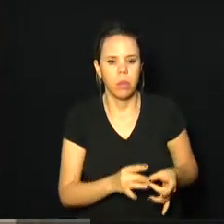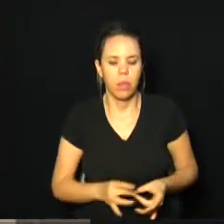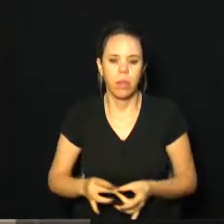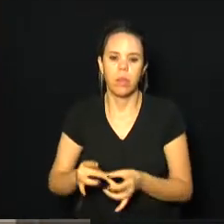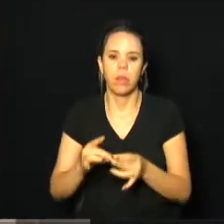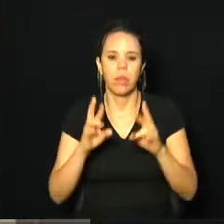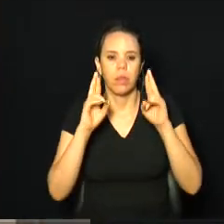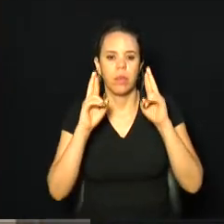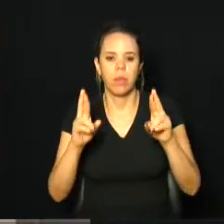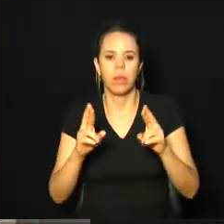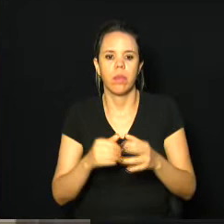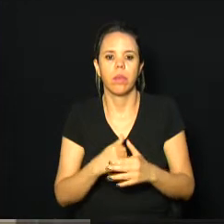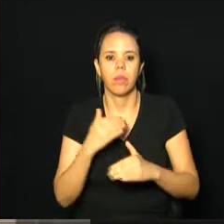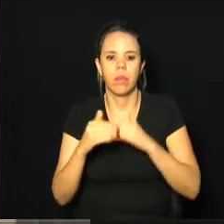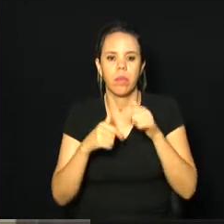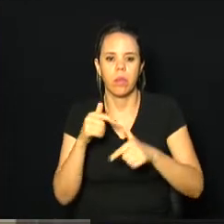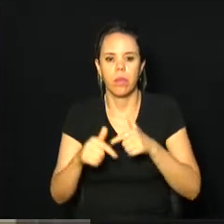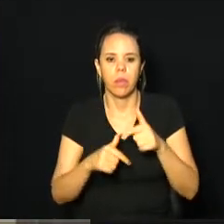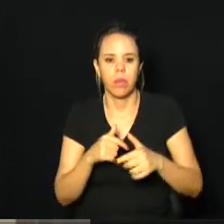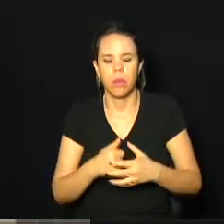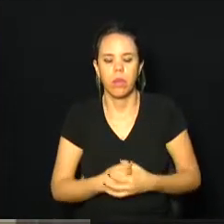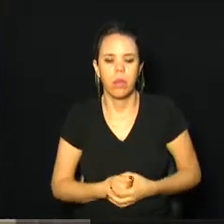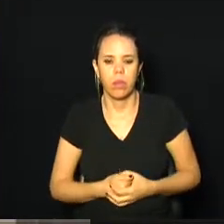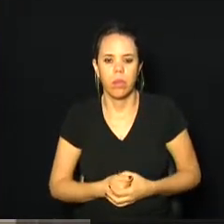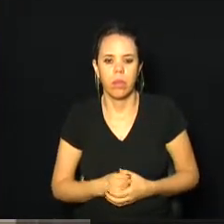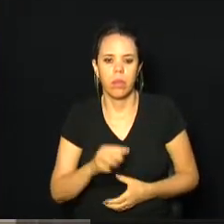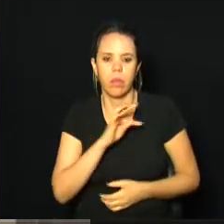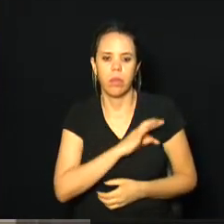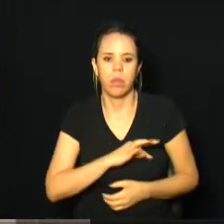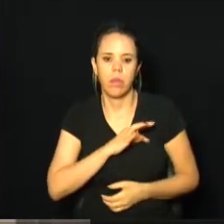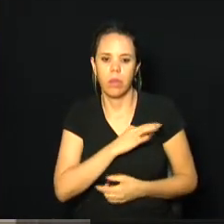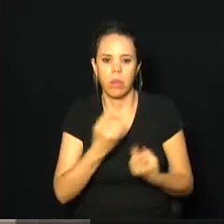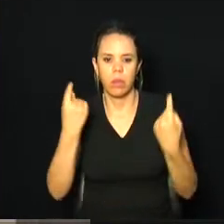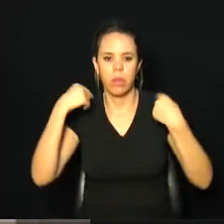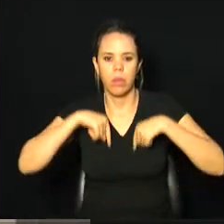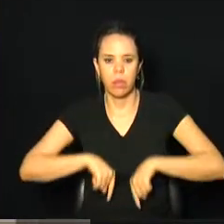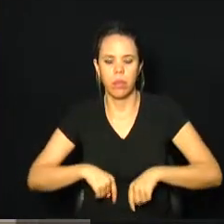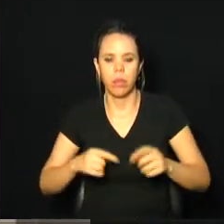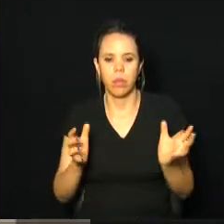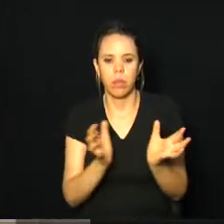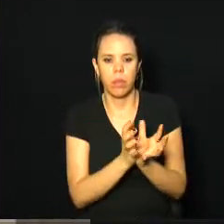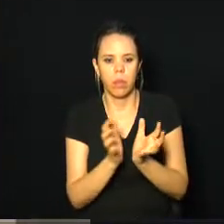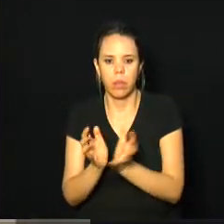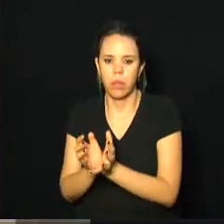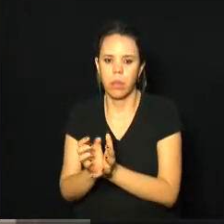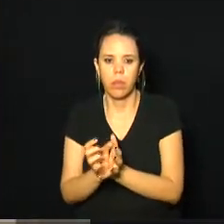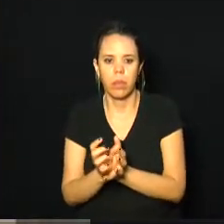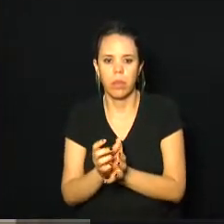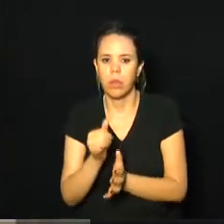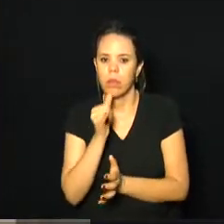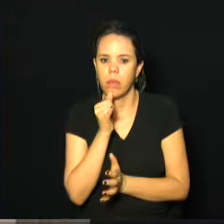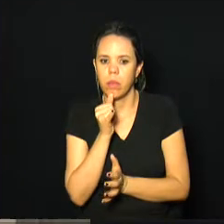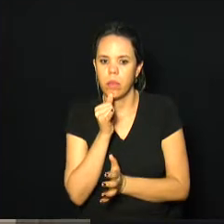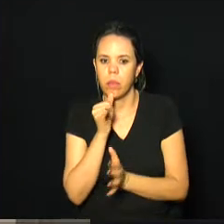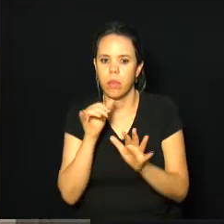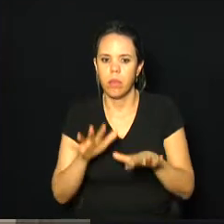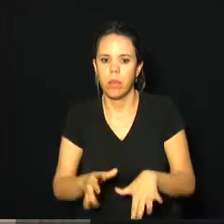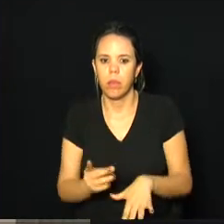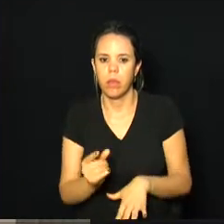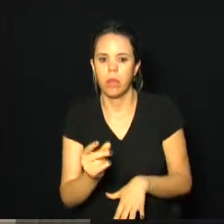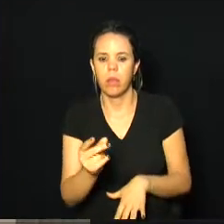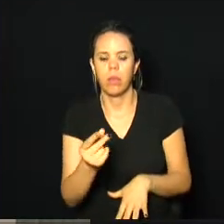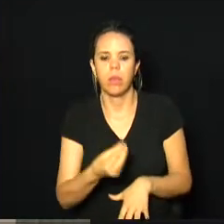de respeito, além do trabalho técnico e físico para as seleções, é um exemplo que fica aí para a vida